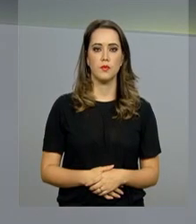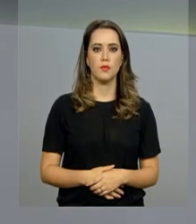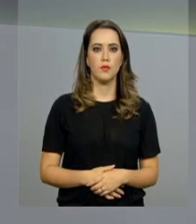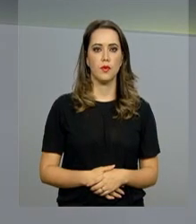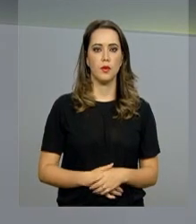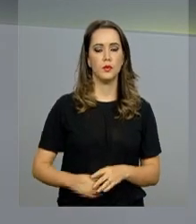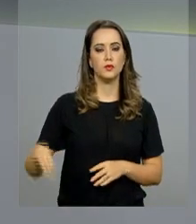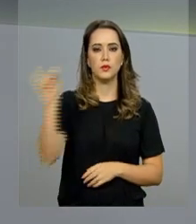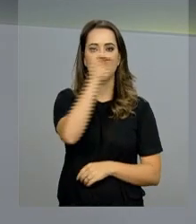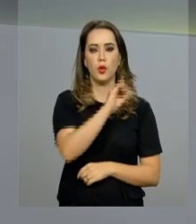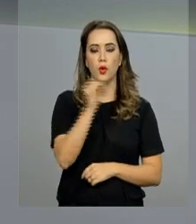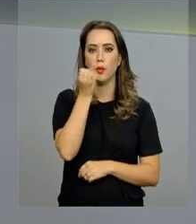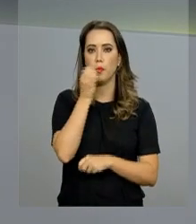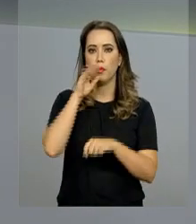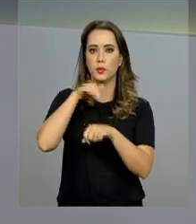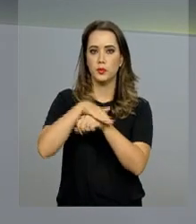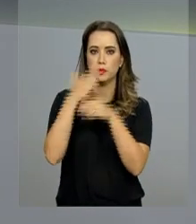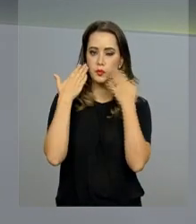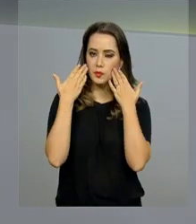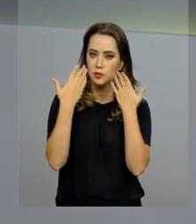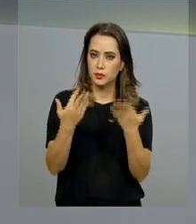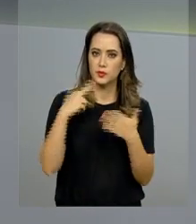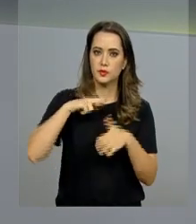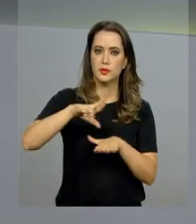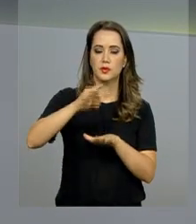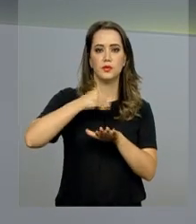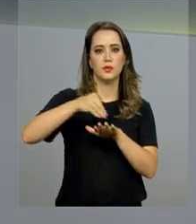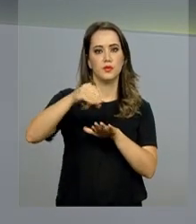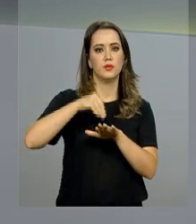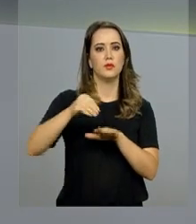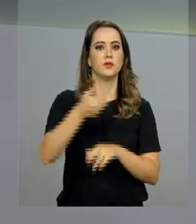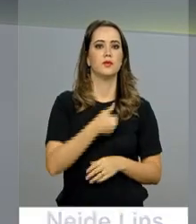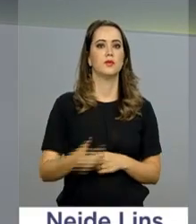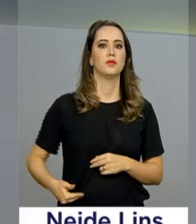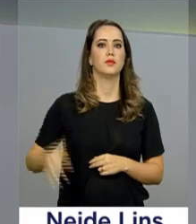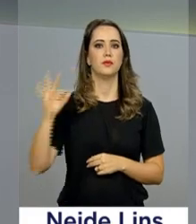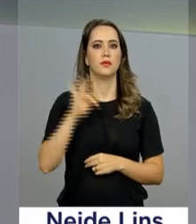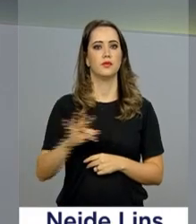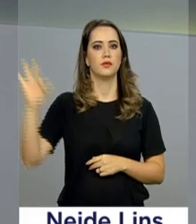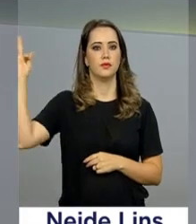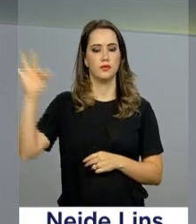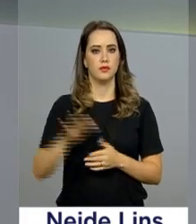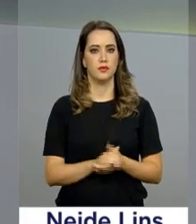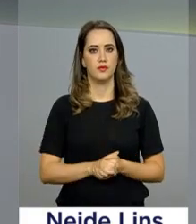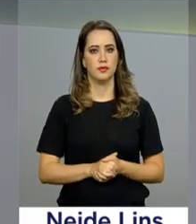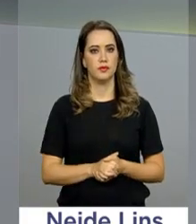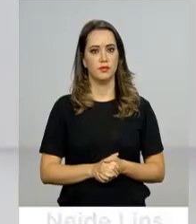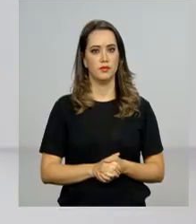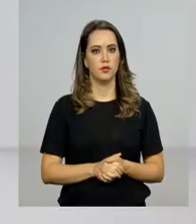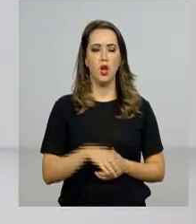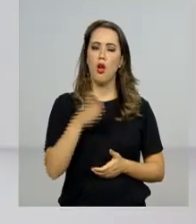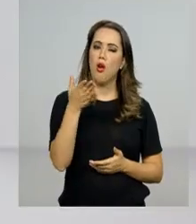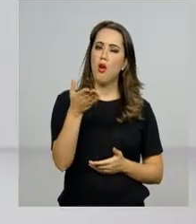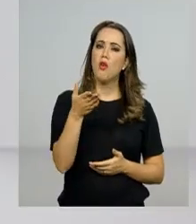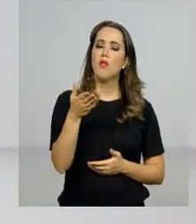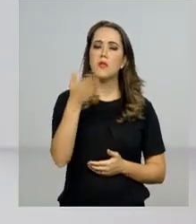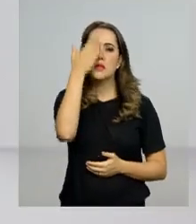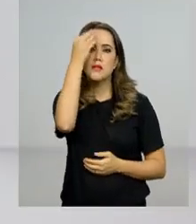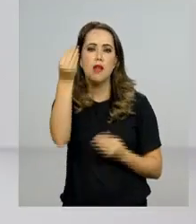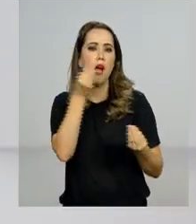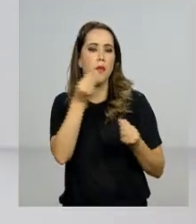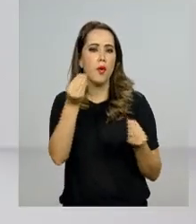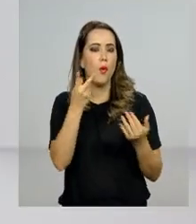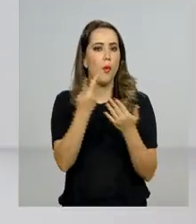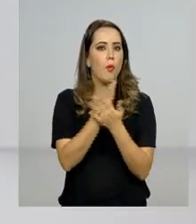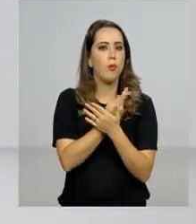olá boa noite no ar repórter e br com as notícias do governo federal você sabe como